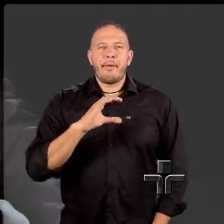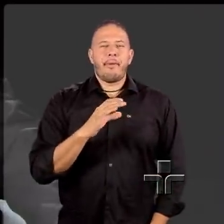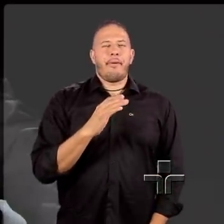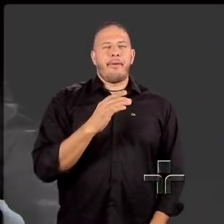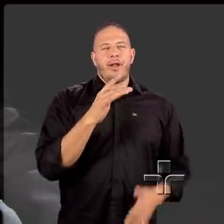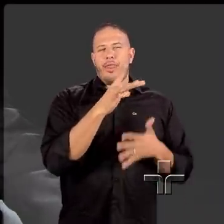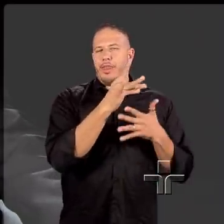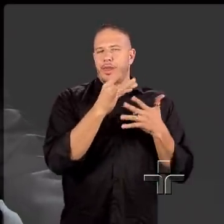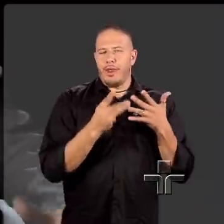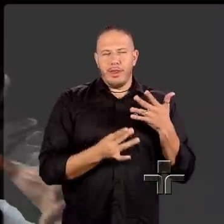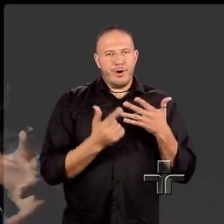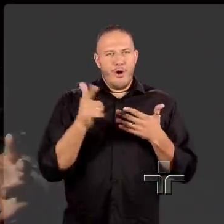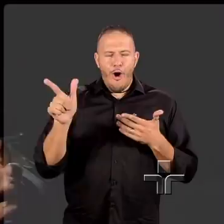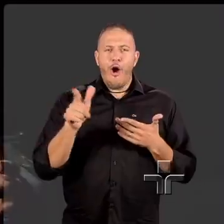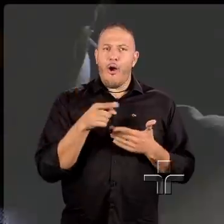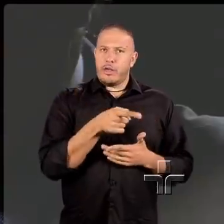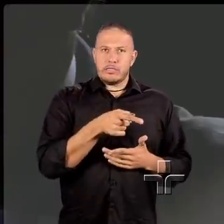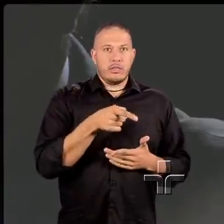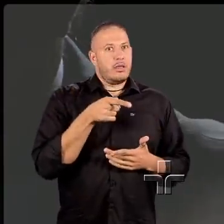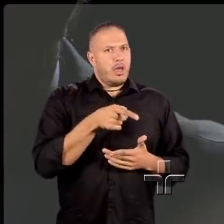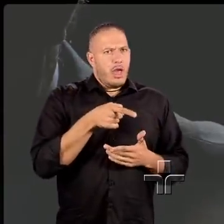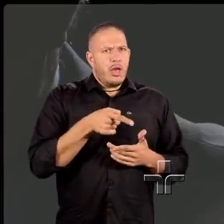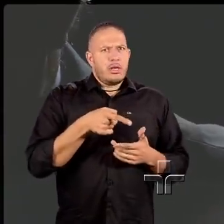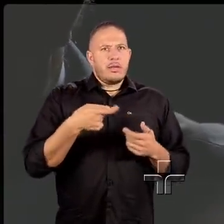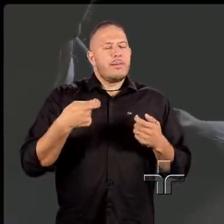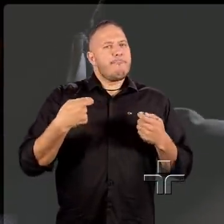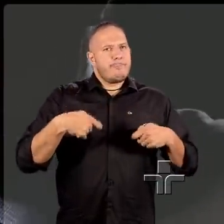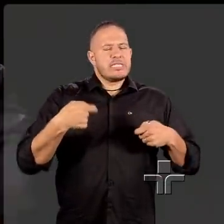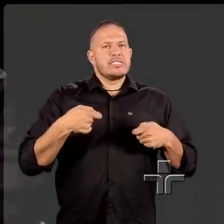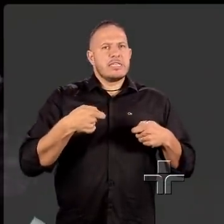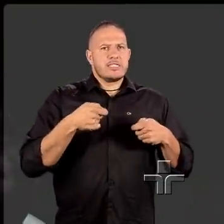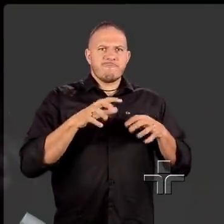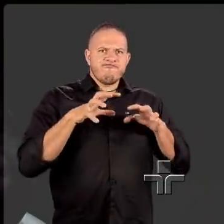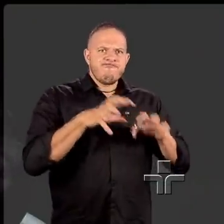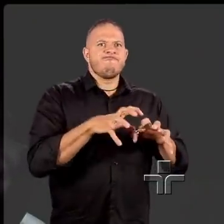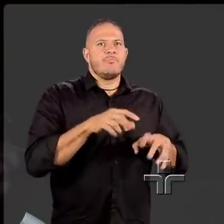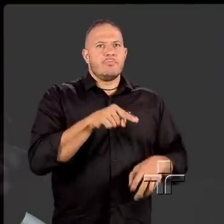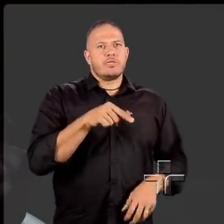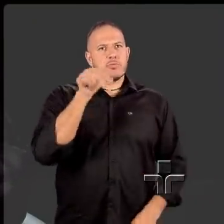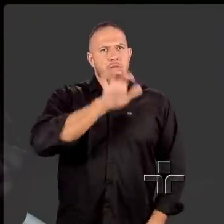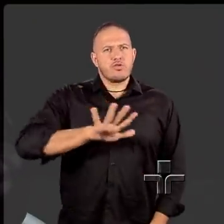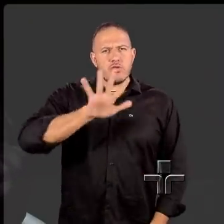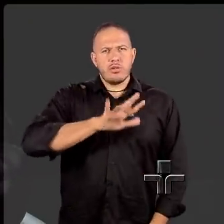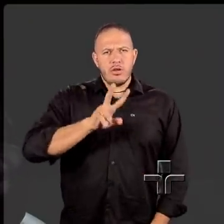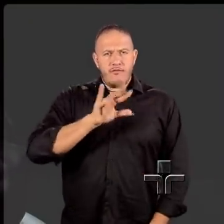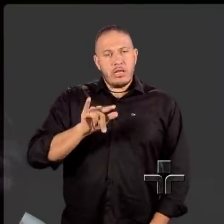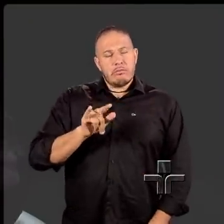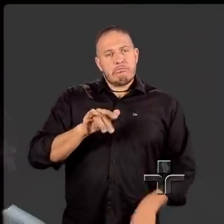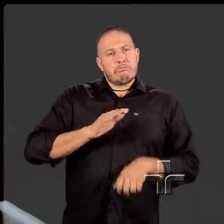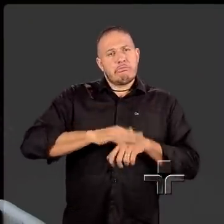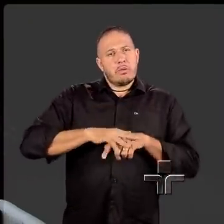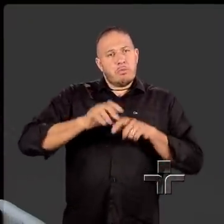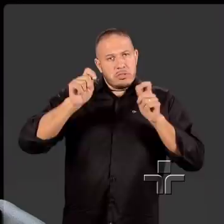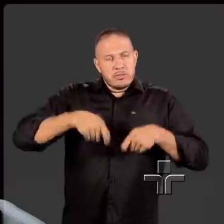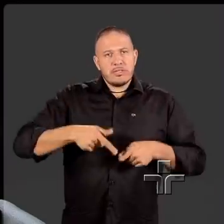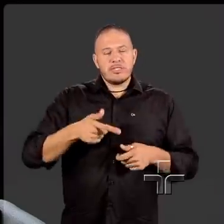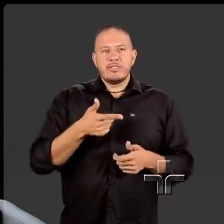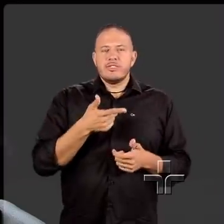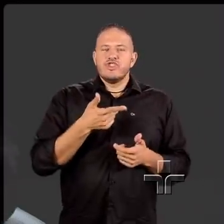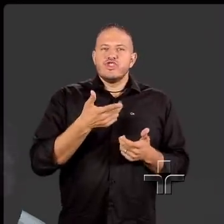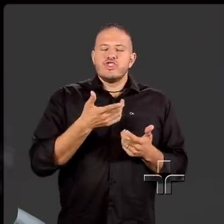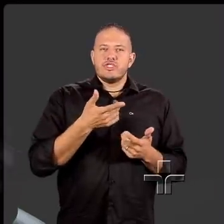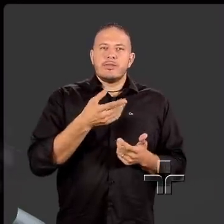etc., exige uma atuação nacional. Nós vamos ter condições de, pelo menos, dar